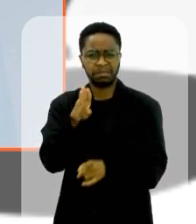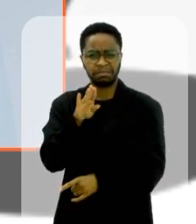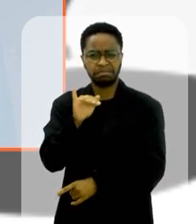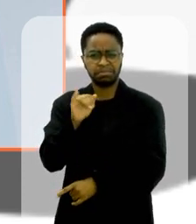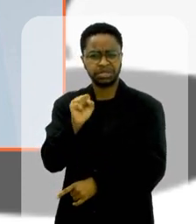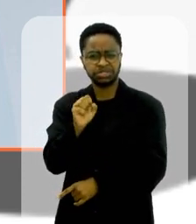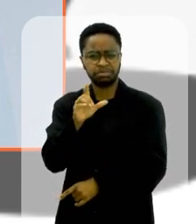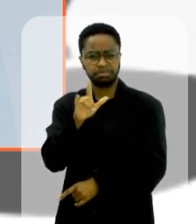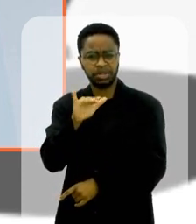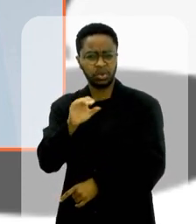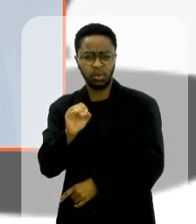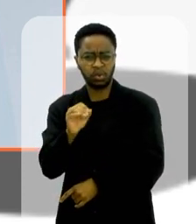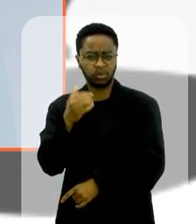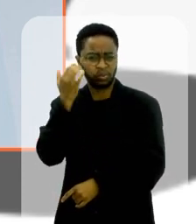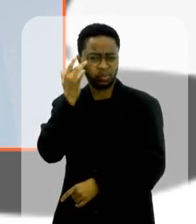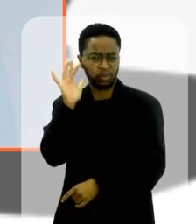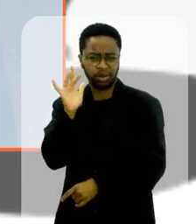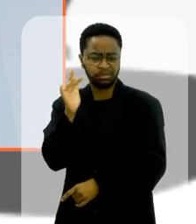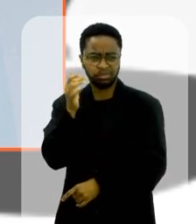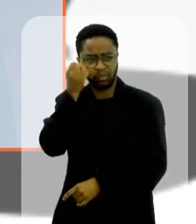Bibliografia, se não me engano, que é a